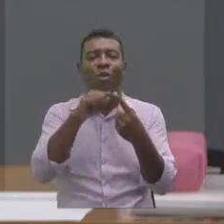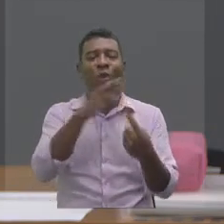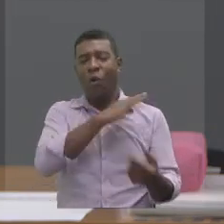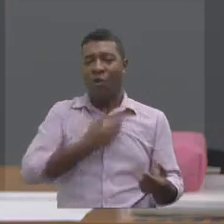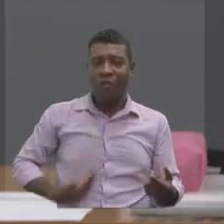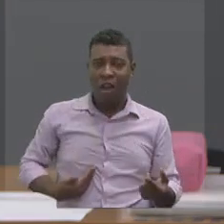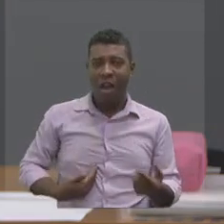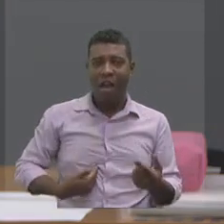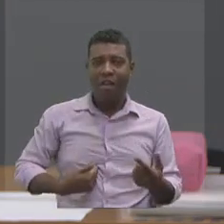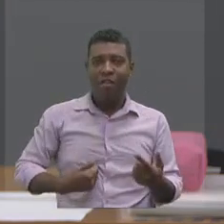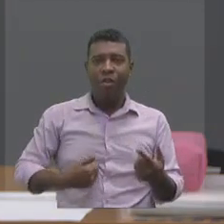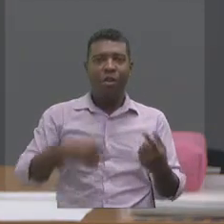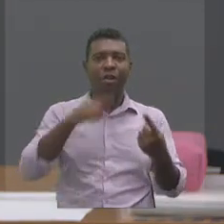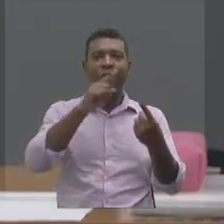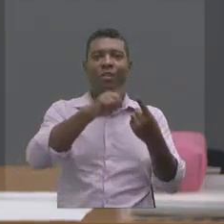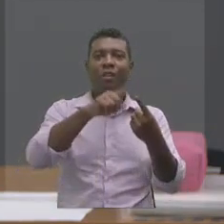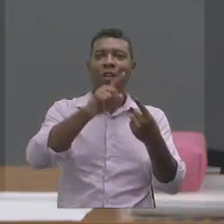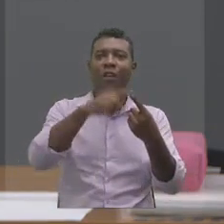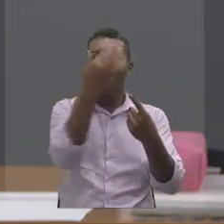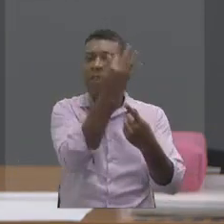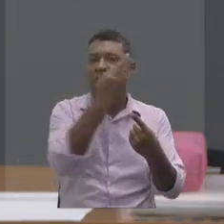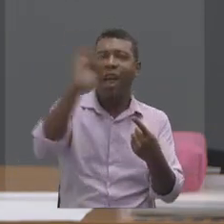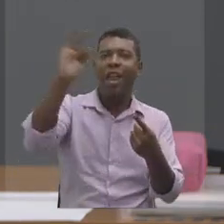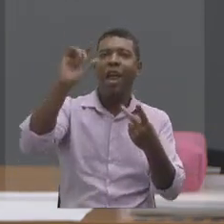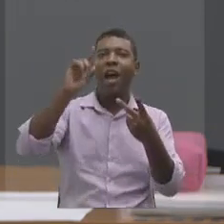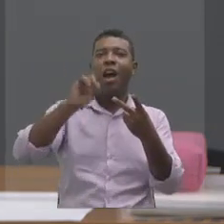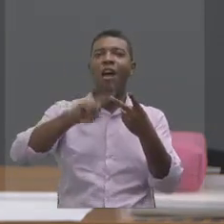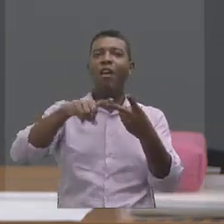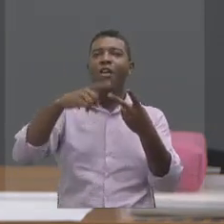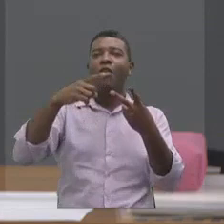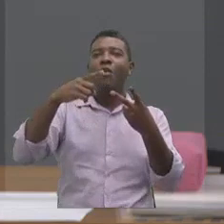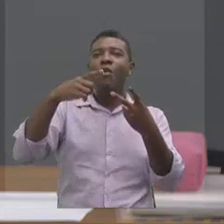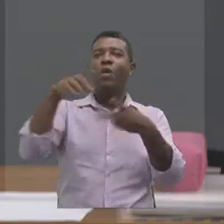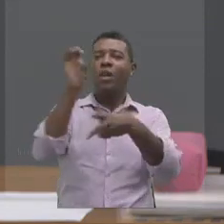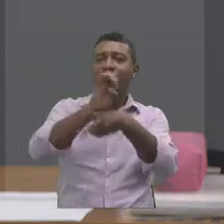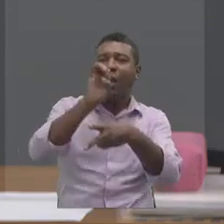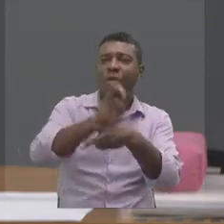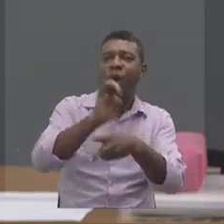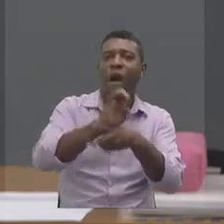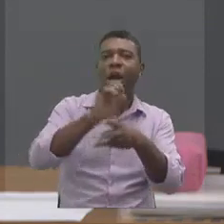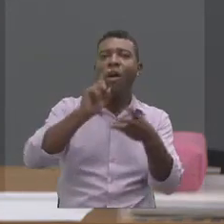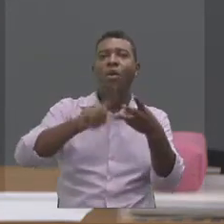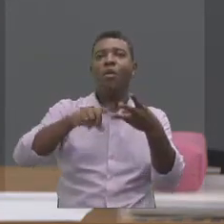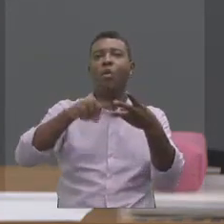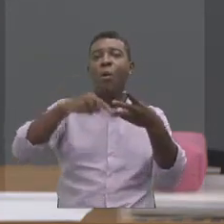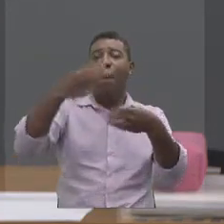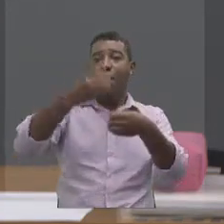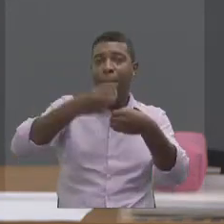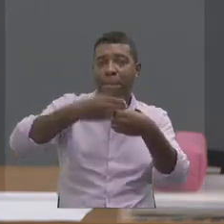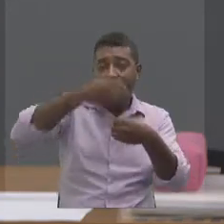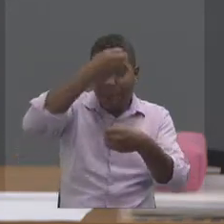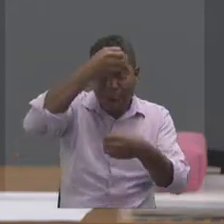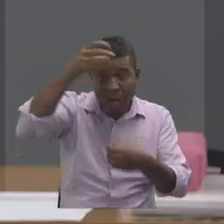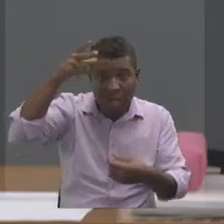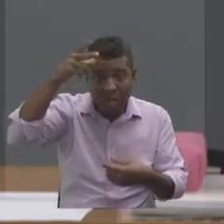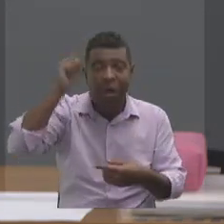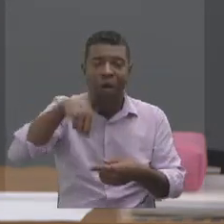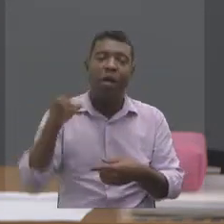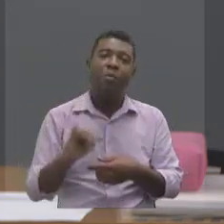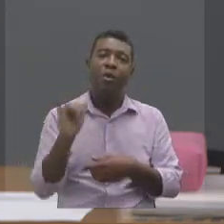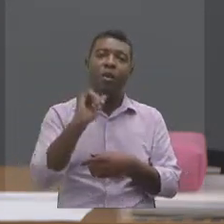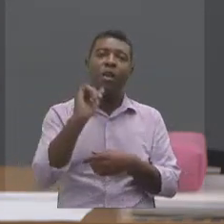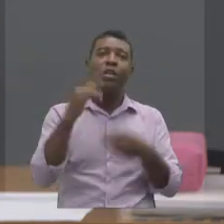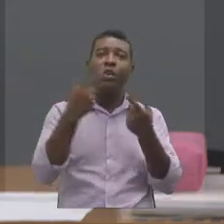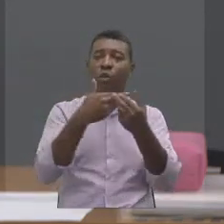um excelente diálogo né E reforça isso aqui para que a gente possa avançar não só coisas que são rodoviário mas também coisas que são Ferroviária aeroporto área